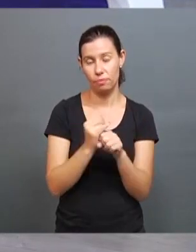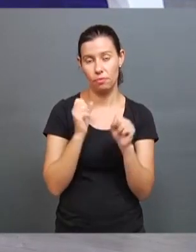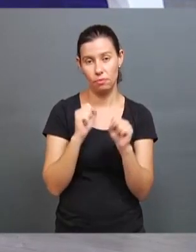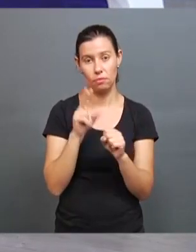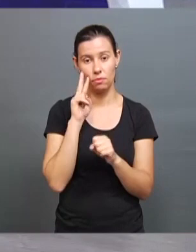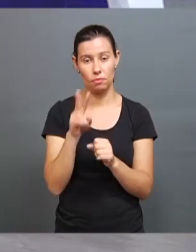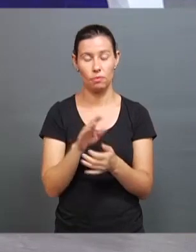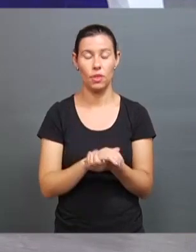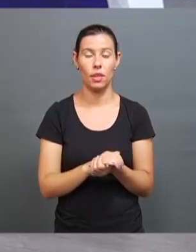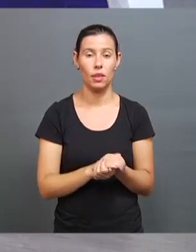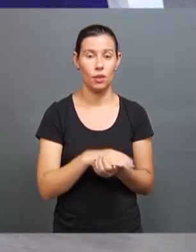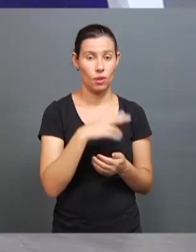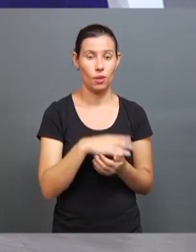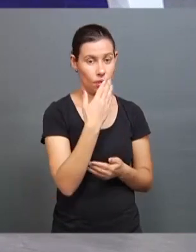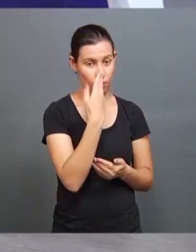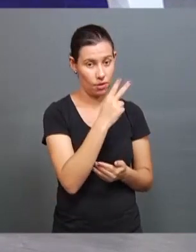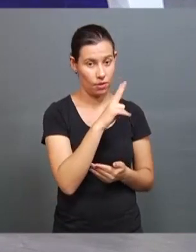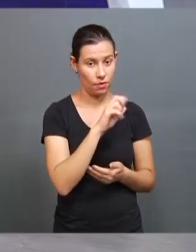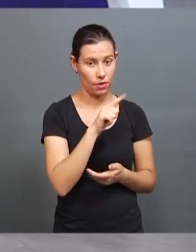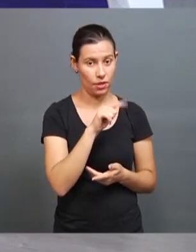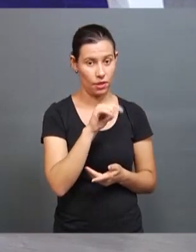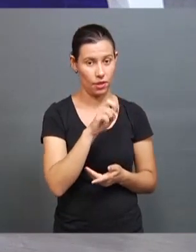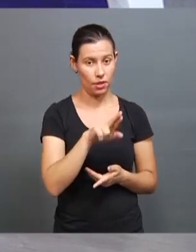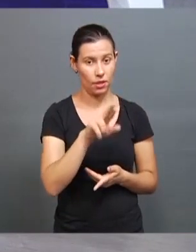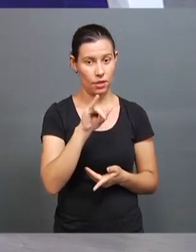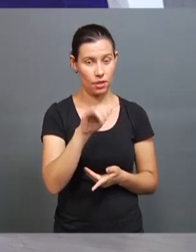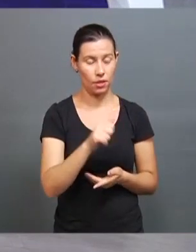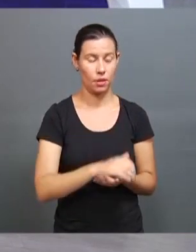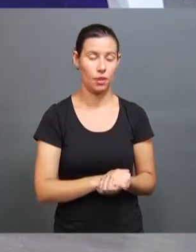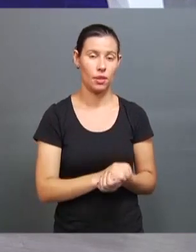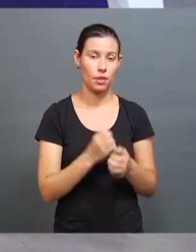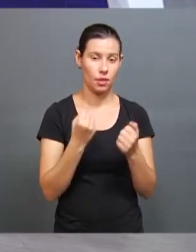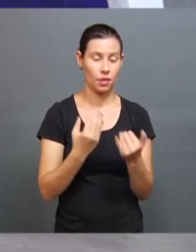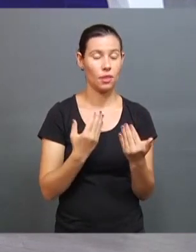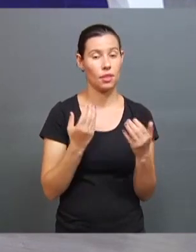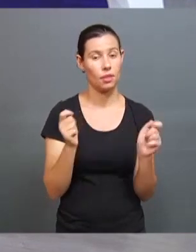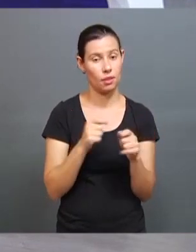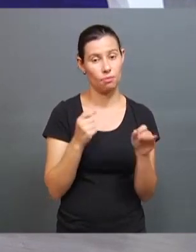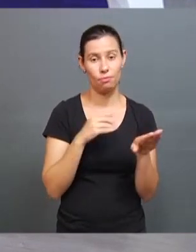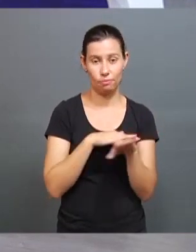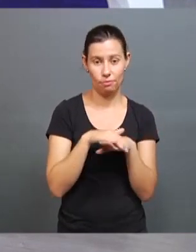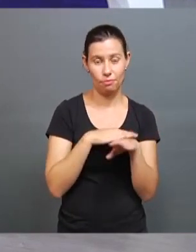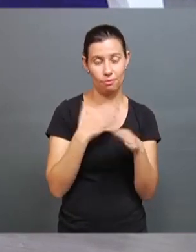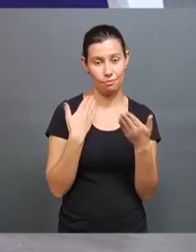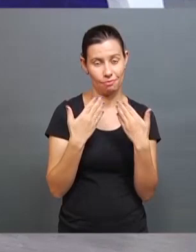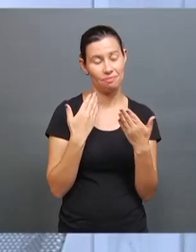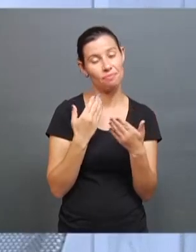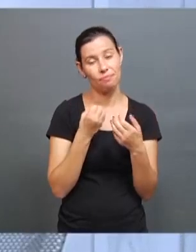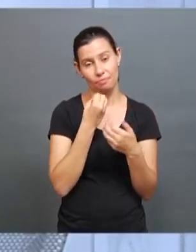pelas informações. Obrigada pela possibilidade de mais interlocuções. Sejam sempre bem-vindas.